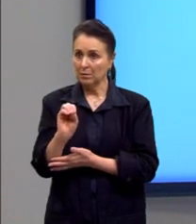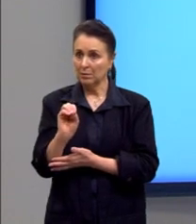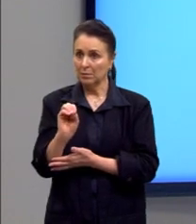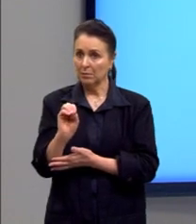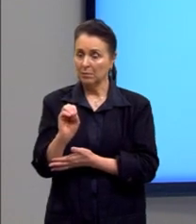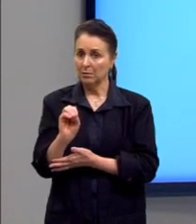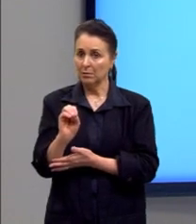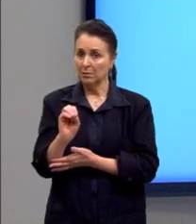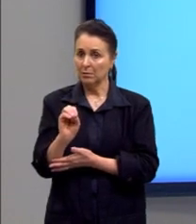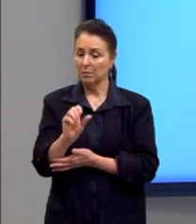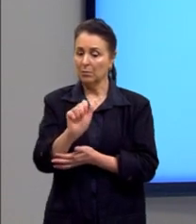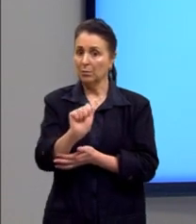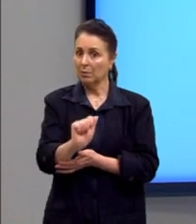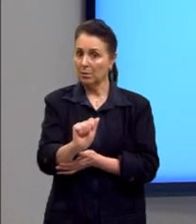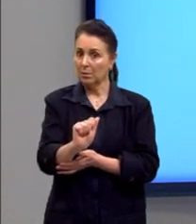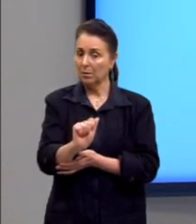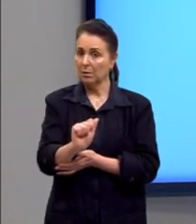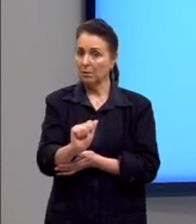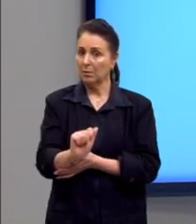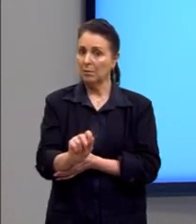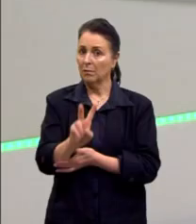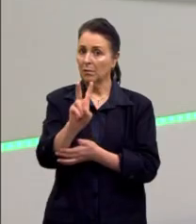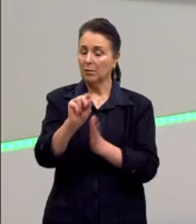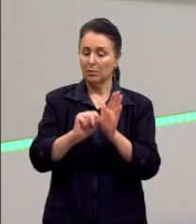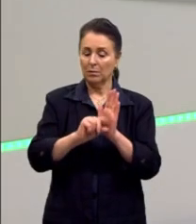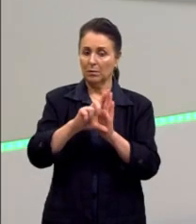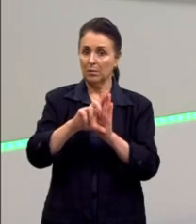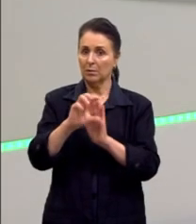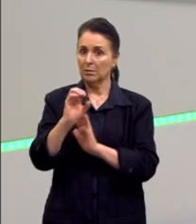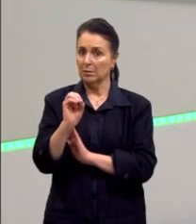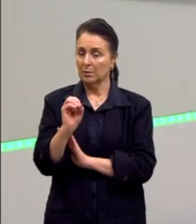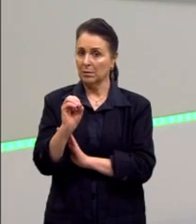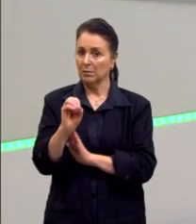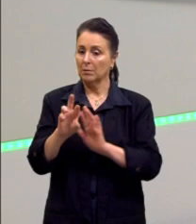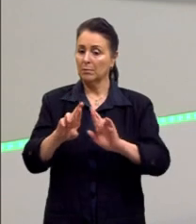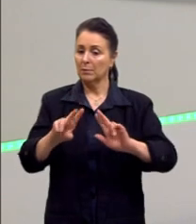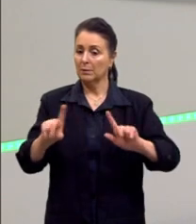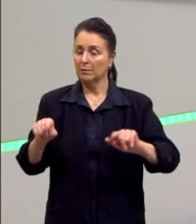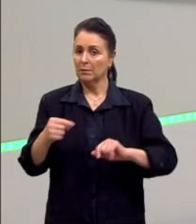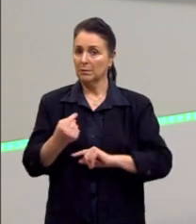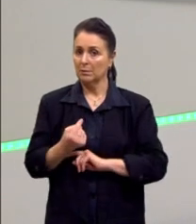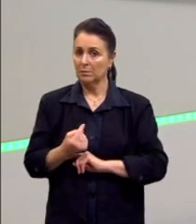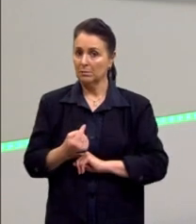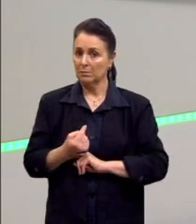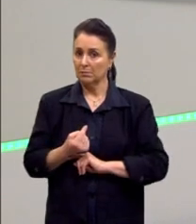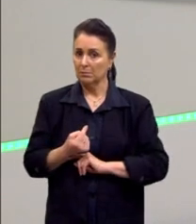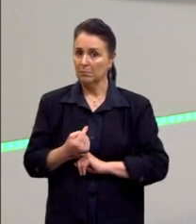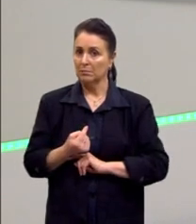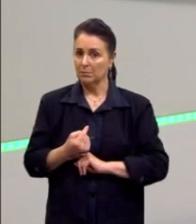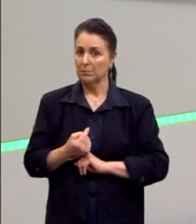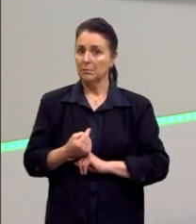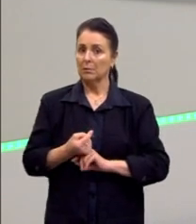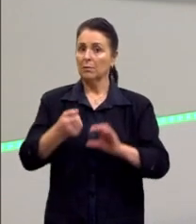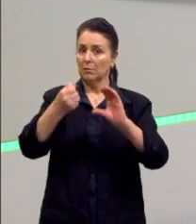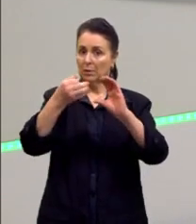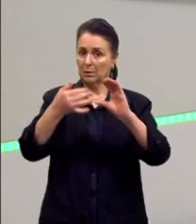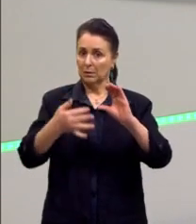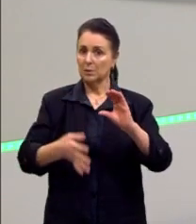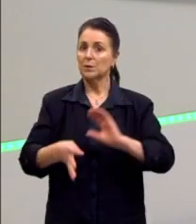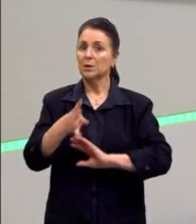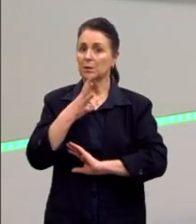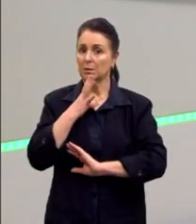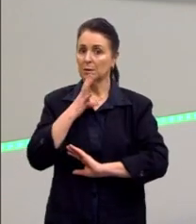lá nós consideramos ali né valores maiores do que quiser mas diferentes de um segundo a propriedade que nós vemos